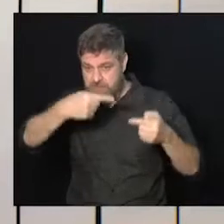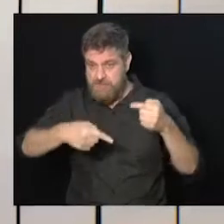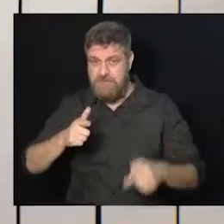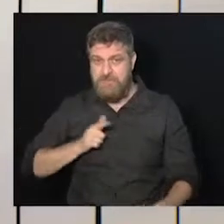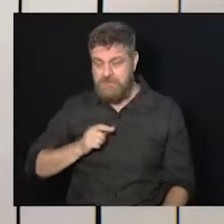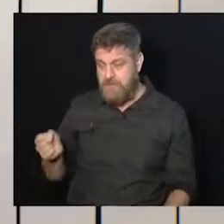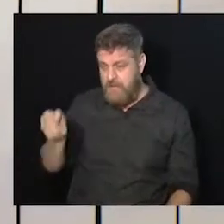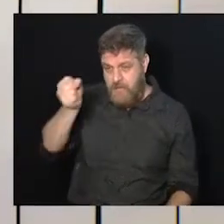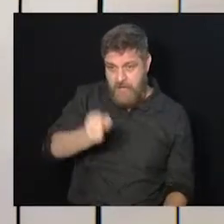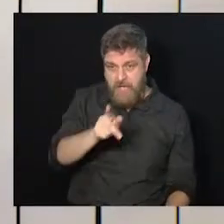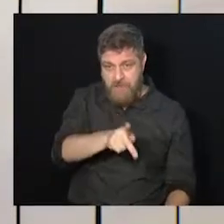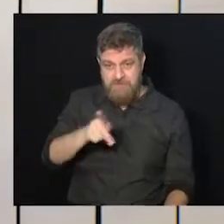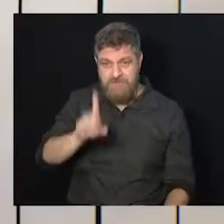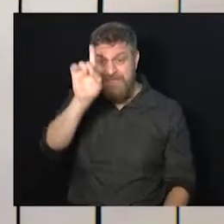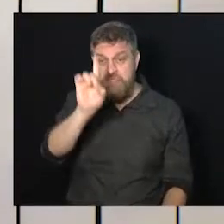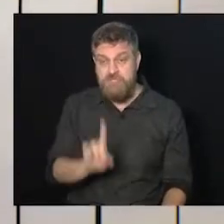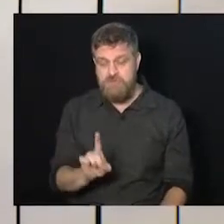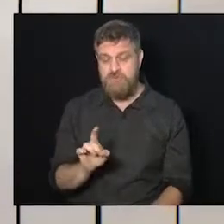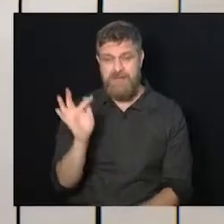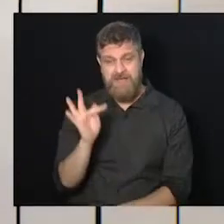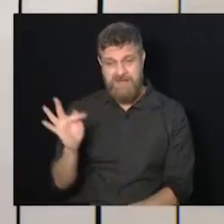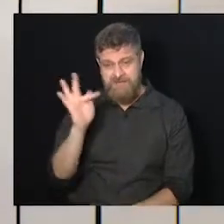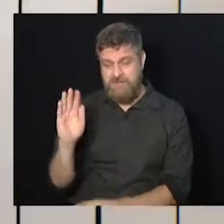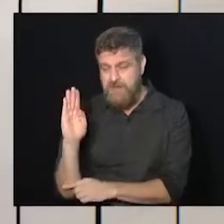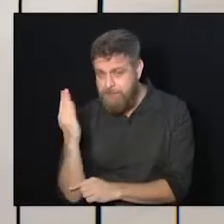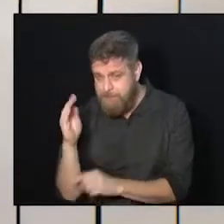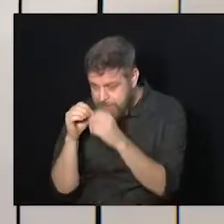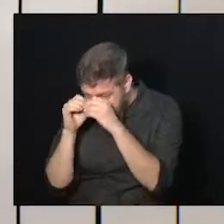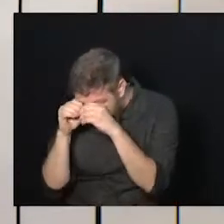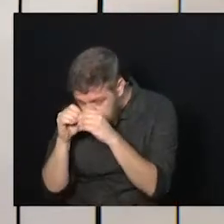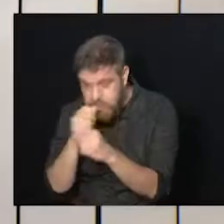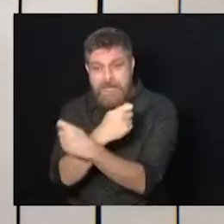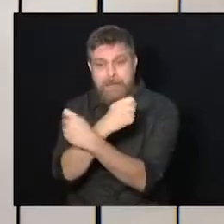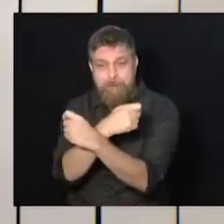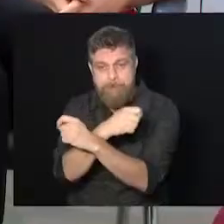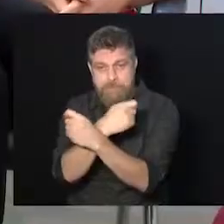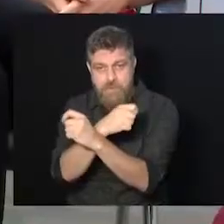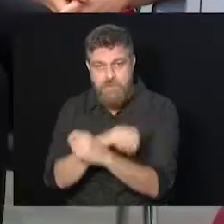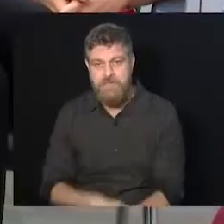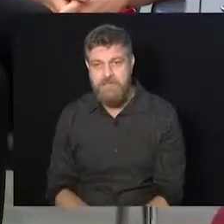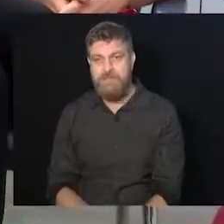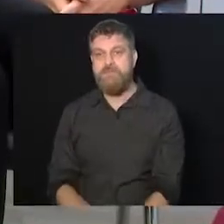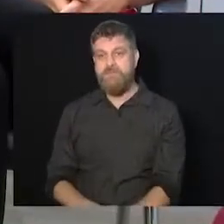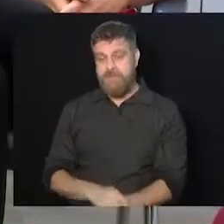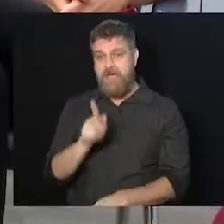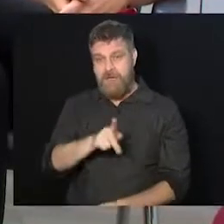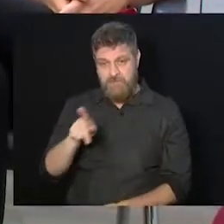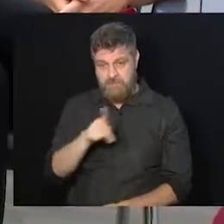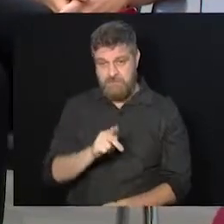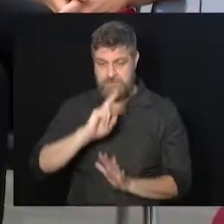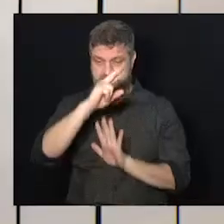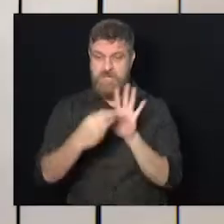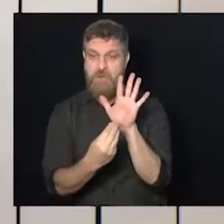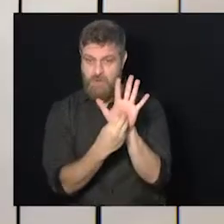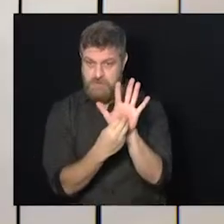Kern Junqueira, que é diretora da Faculdade de Ciências Biológicas da PUC Campinas, professora de Ecologia. Também a